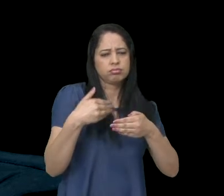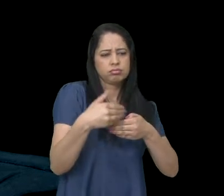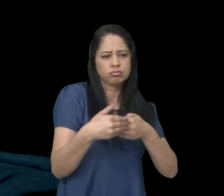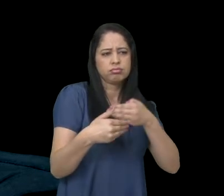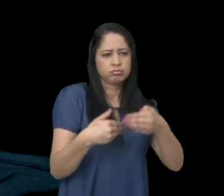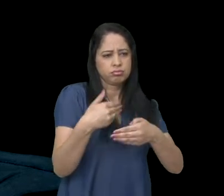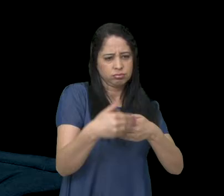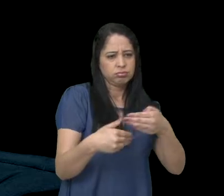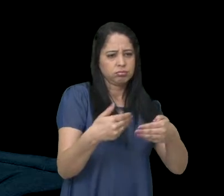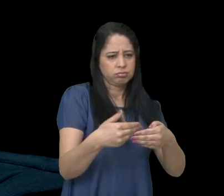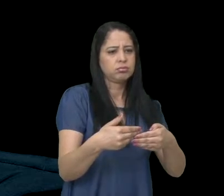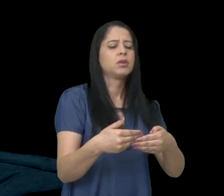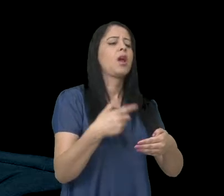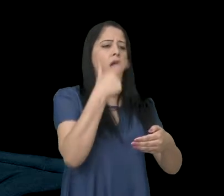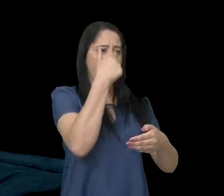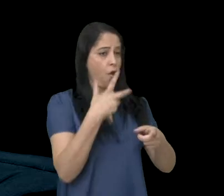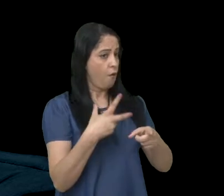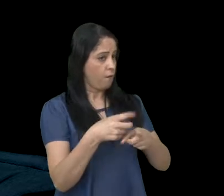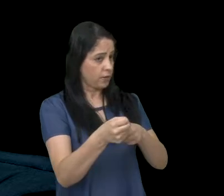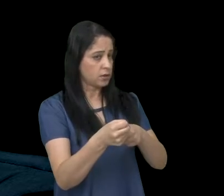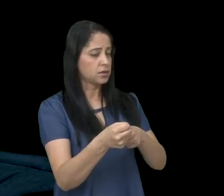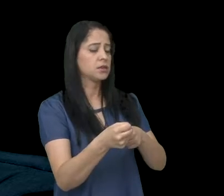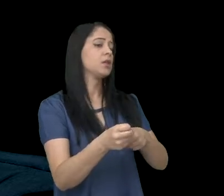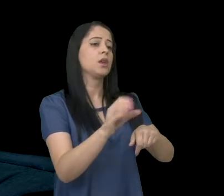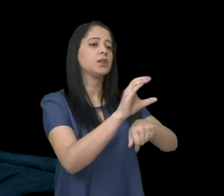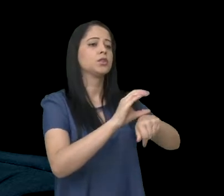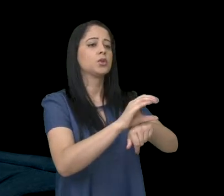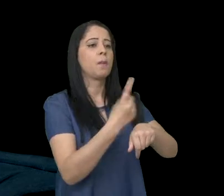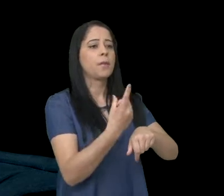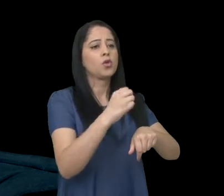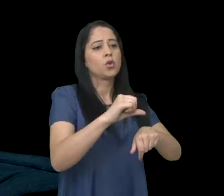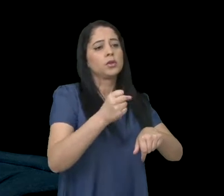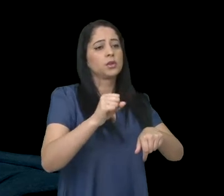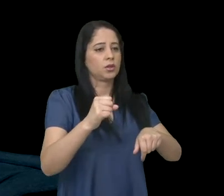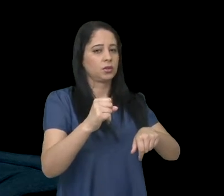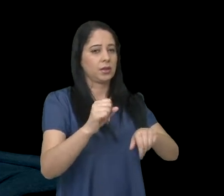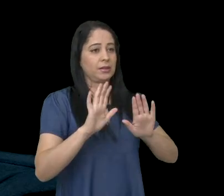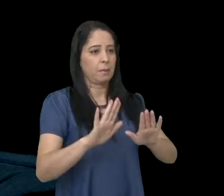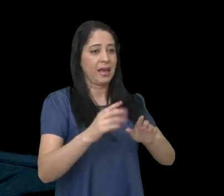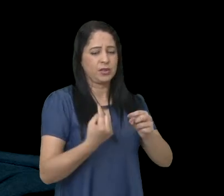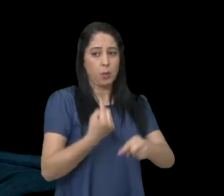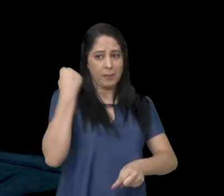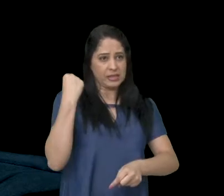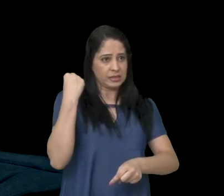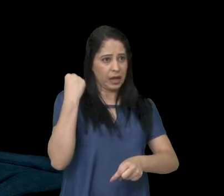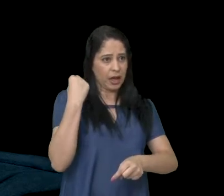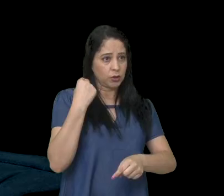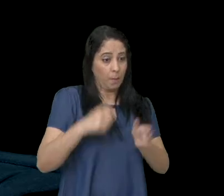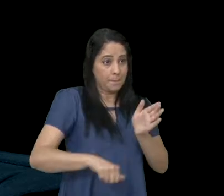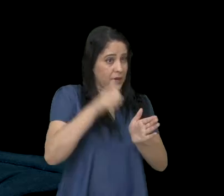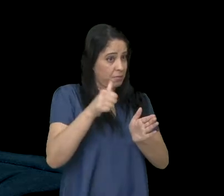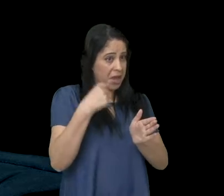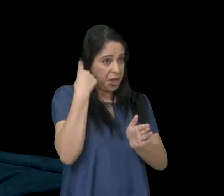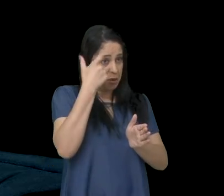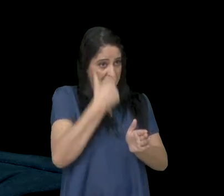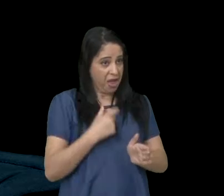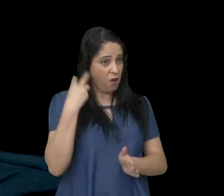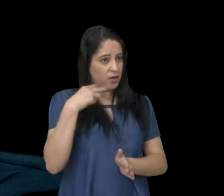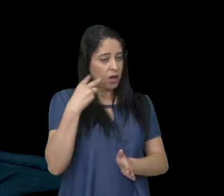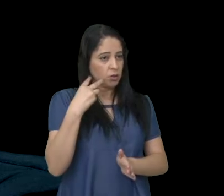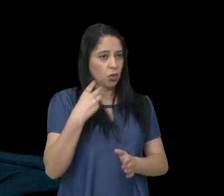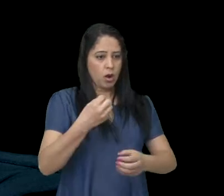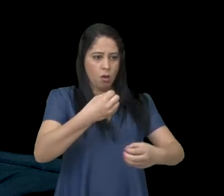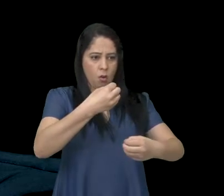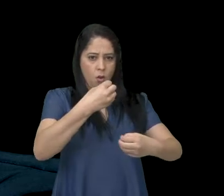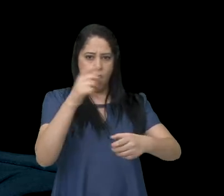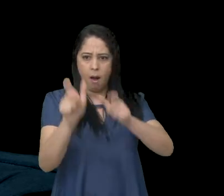1988, né? Então, essa lei da Câmara, a Constituição, mas no meu primeiro mandato eu aprendi muito. Teve vários mestres na